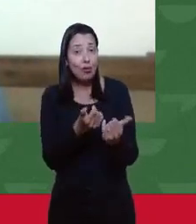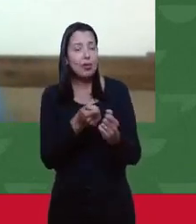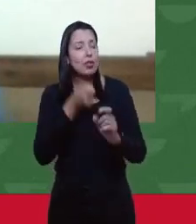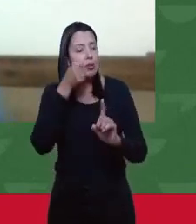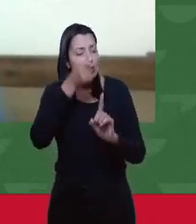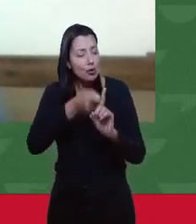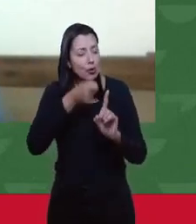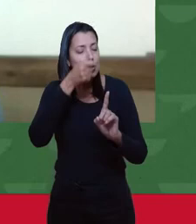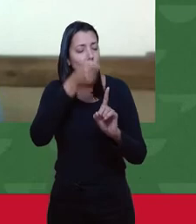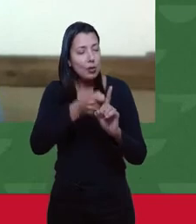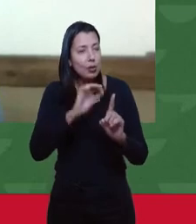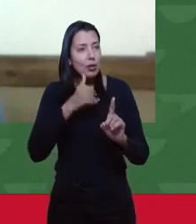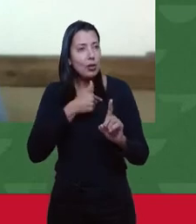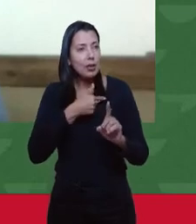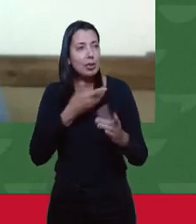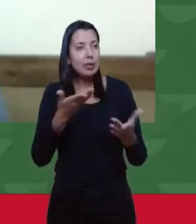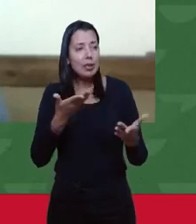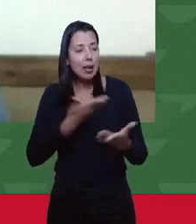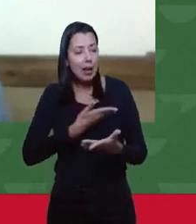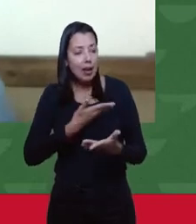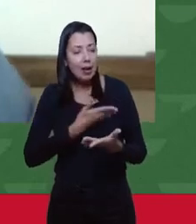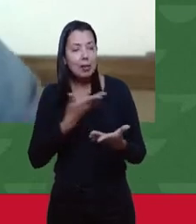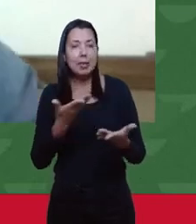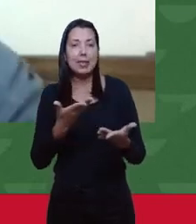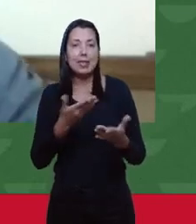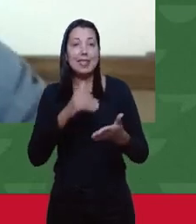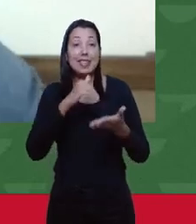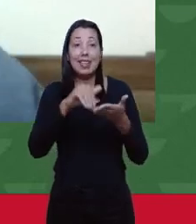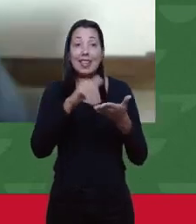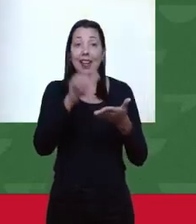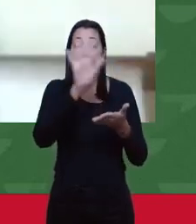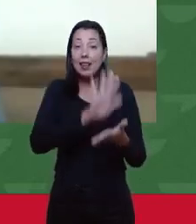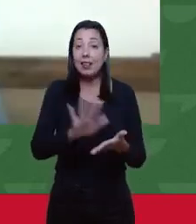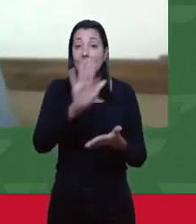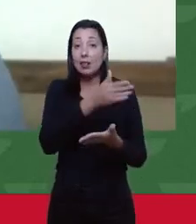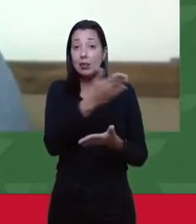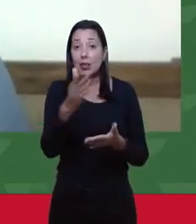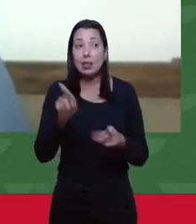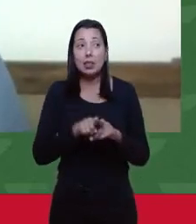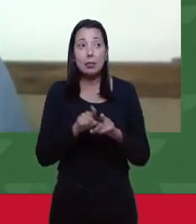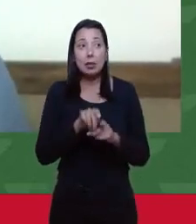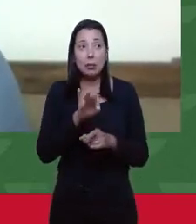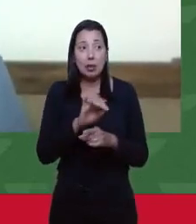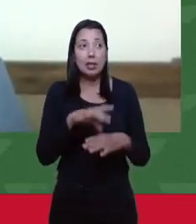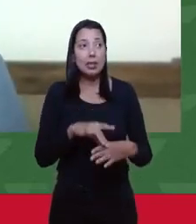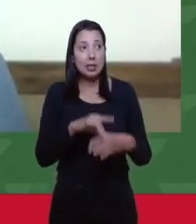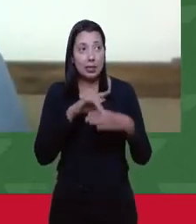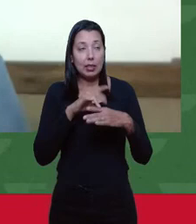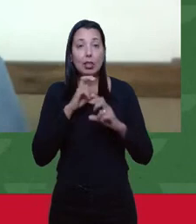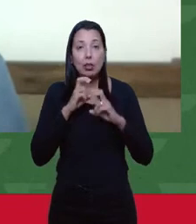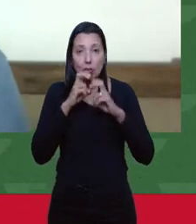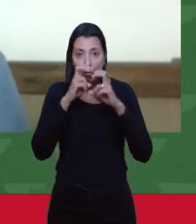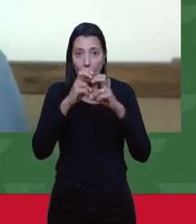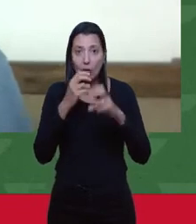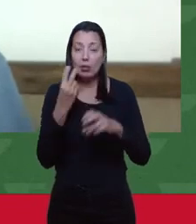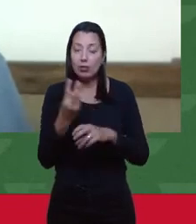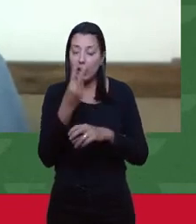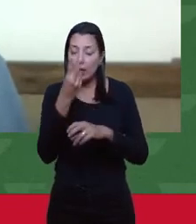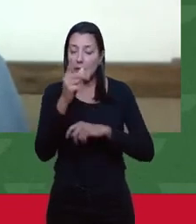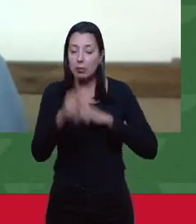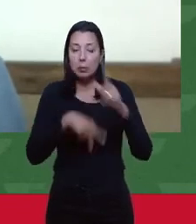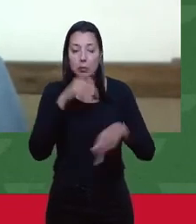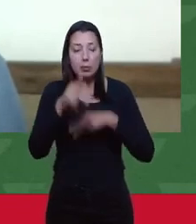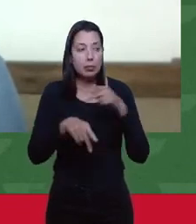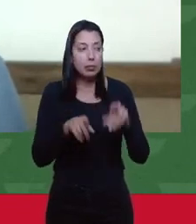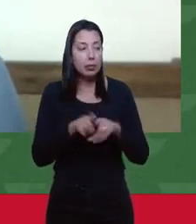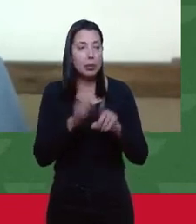luta, aguerrida, nossa querida secretária nacional, e você, Bongás, como líder, dando voz e vez a